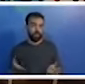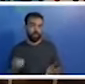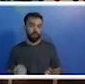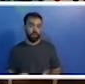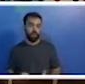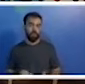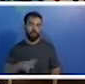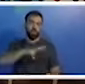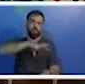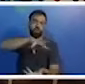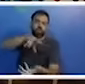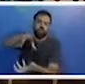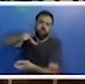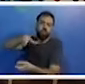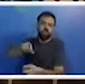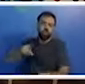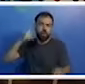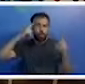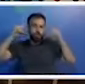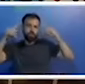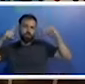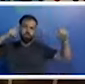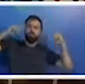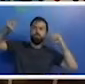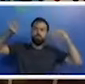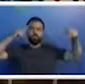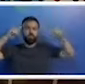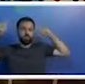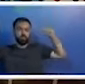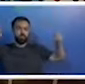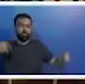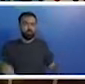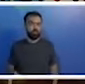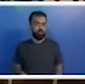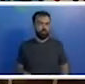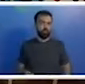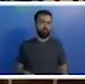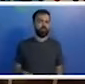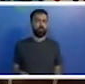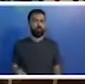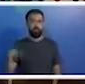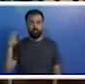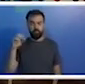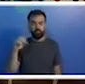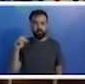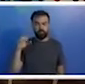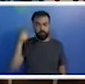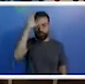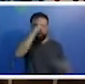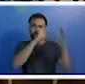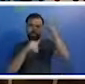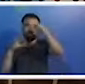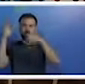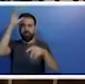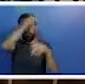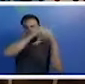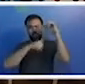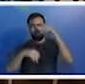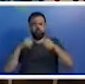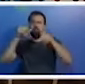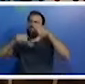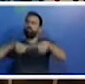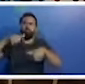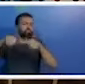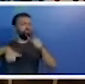nós vamos ver um mundo cheio de invenções vocês perceberam que até aqui Nós aprendemos muito sobre a evolução do ser humano sobre as